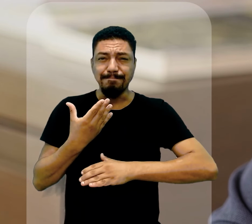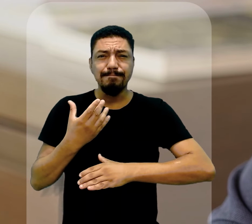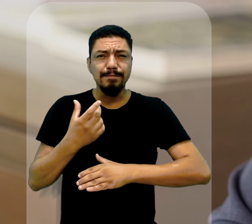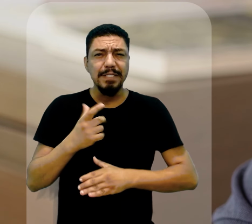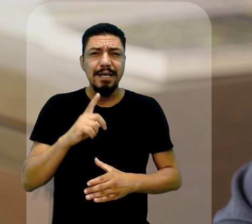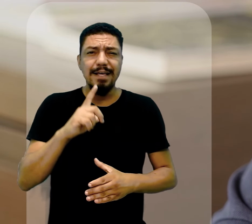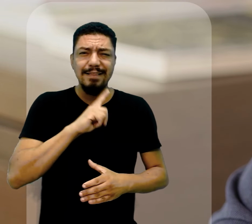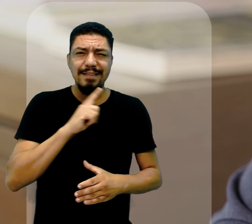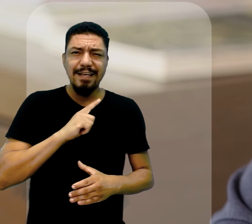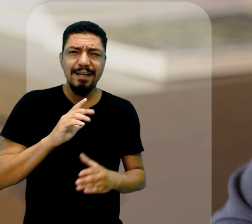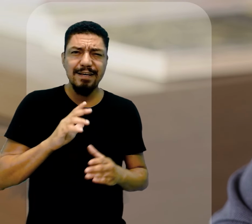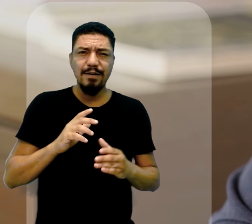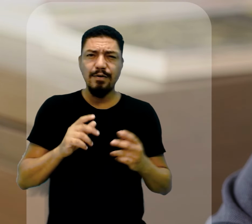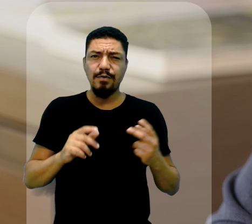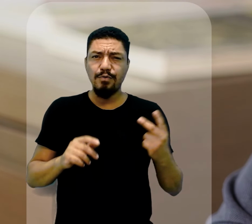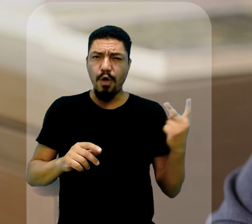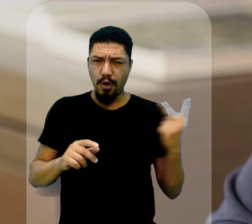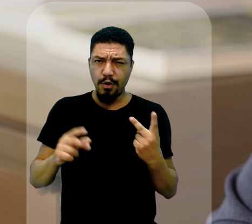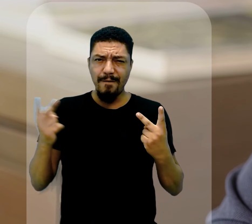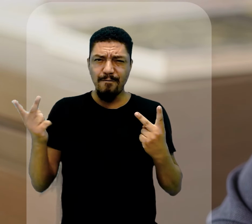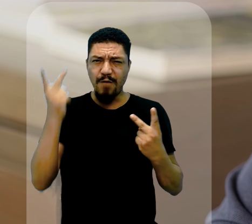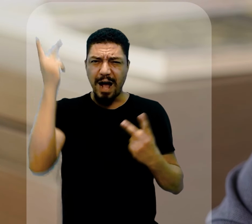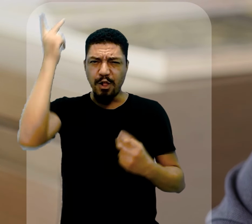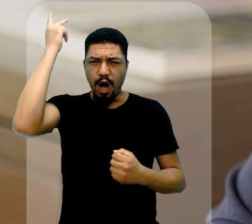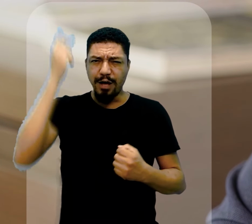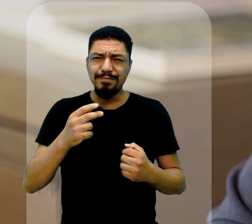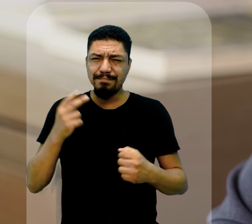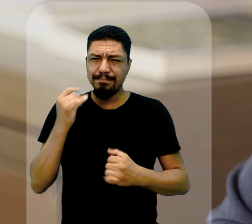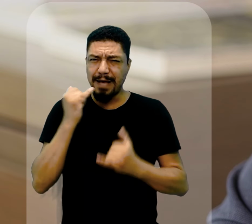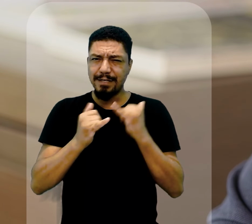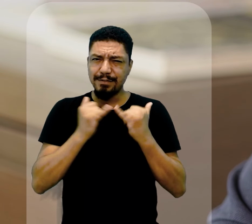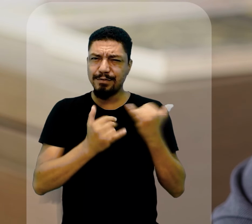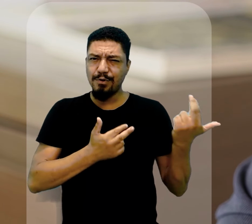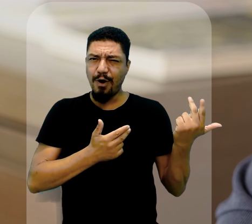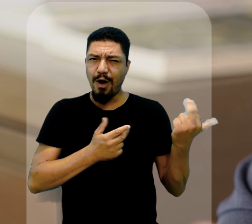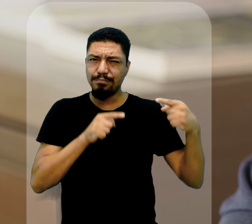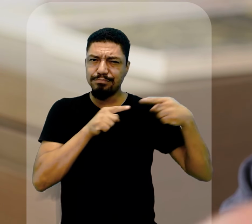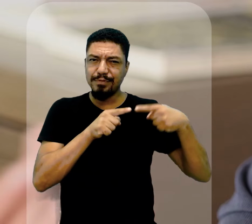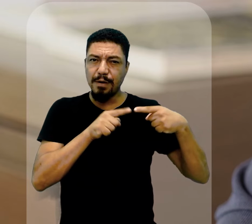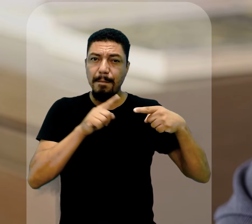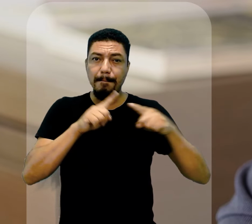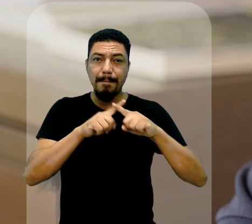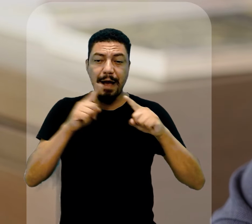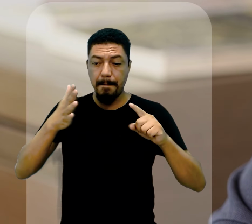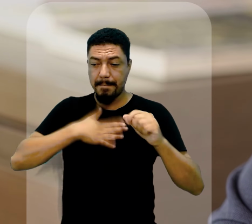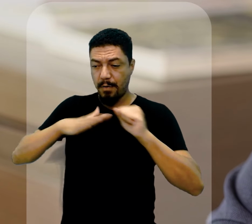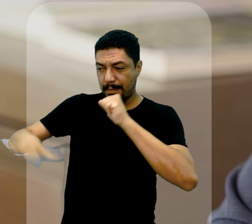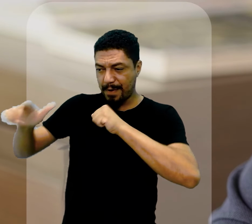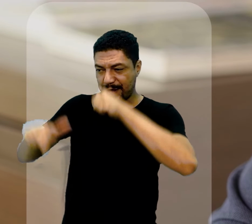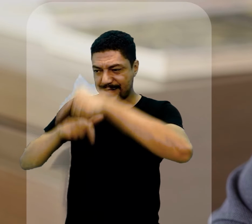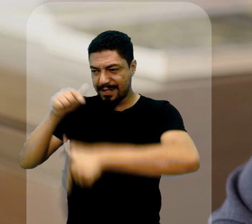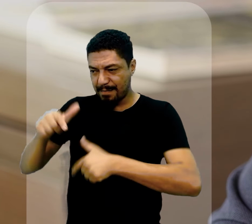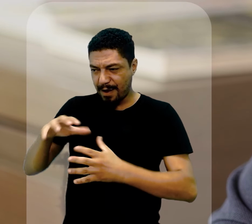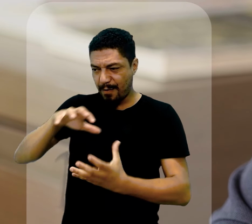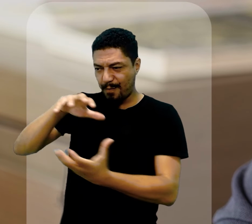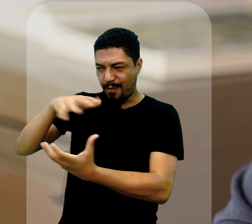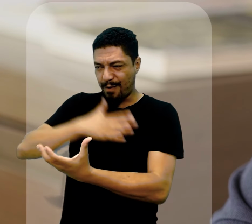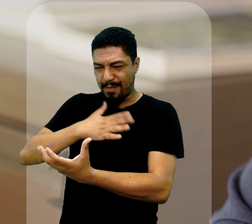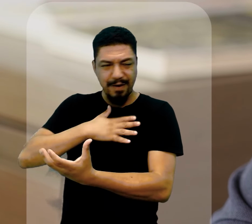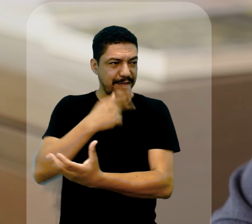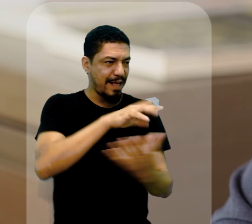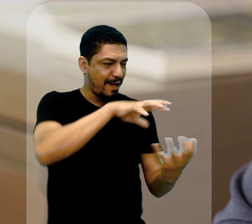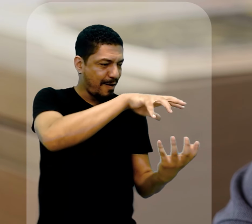temos os nossos valores são muito parecidos, mas a gente tem mundos muito distintos. E isso para mim faz